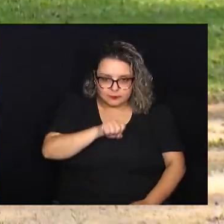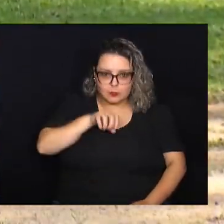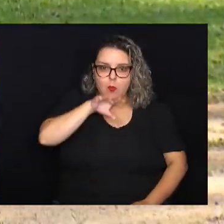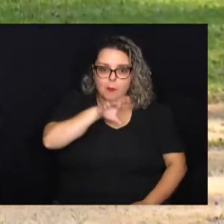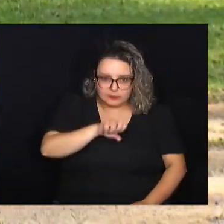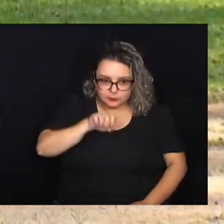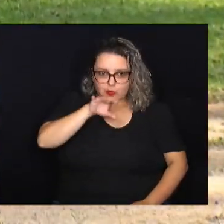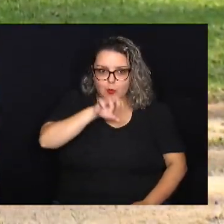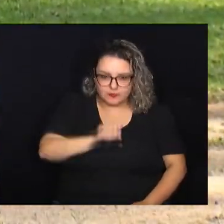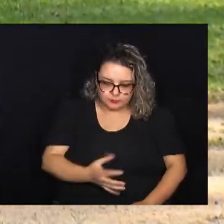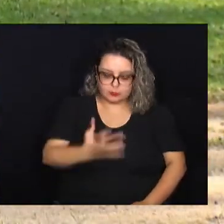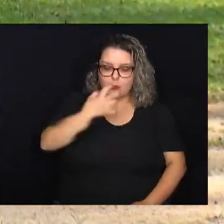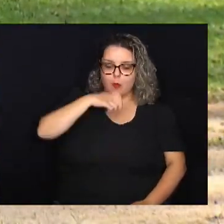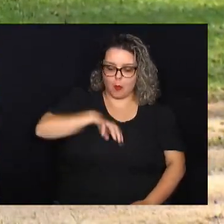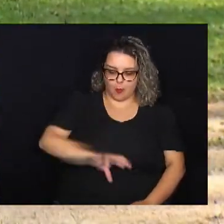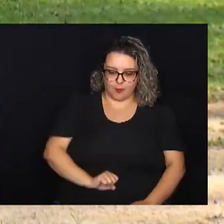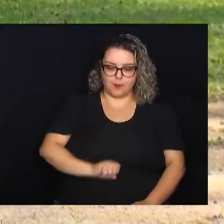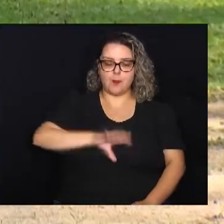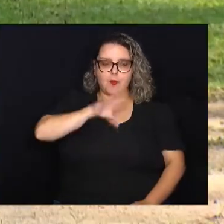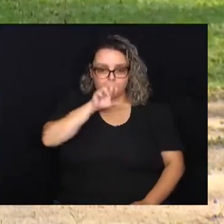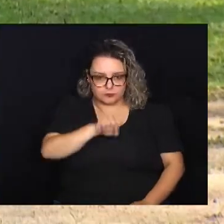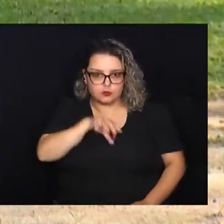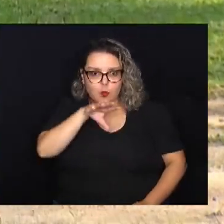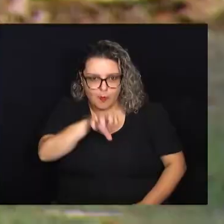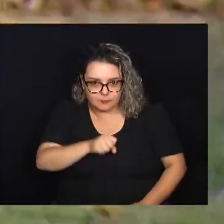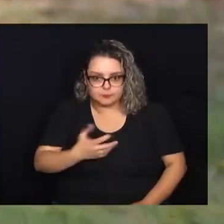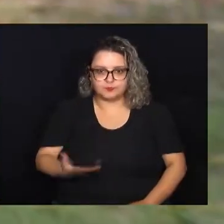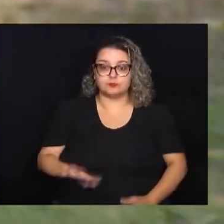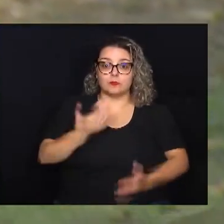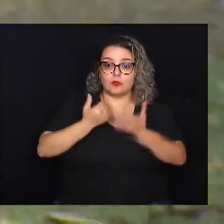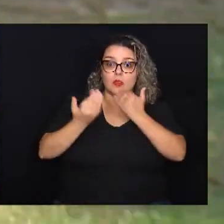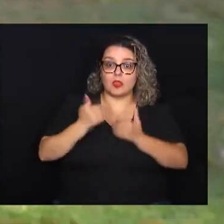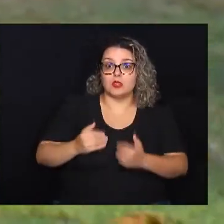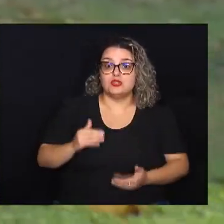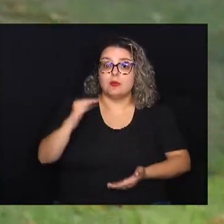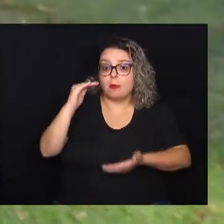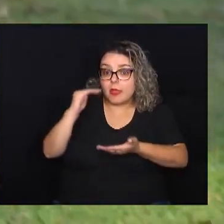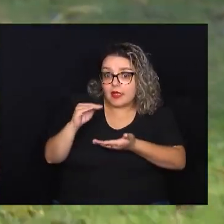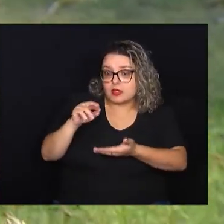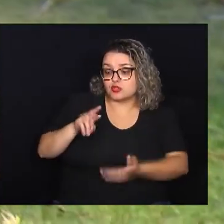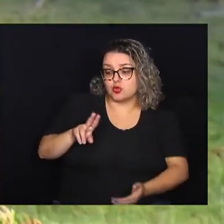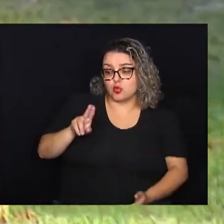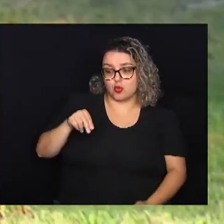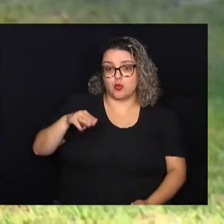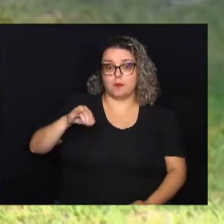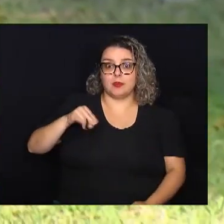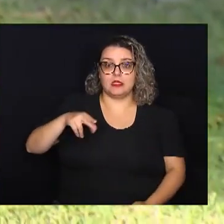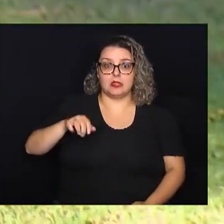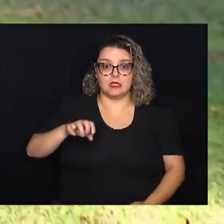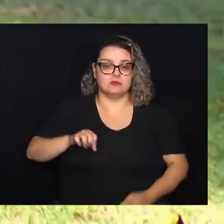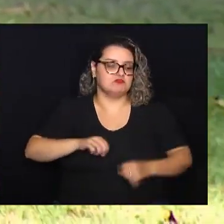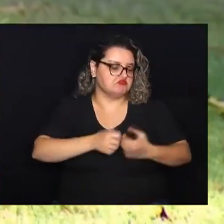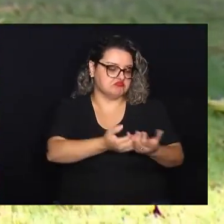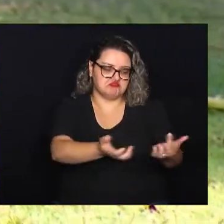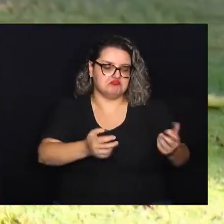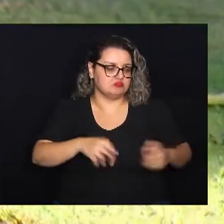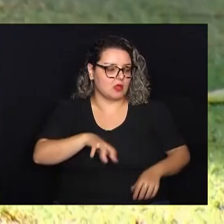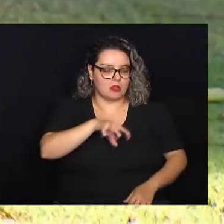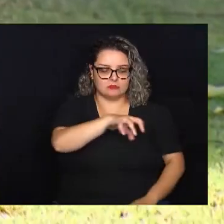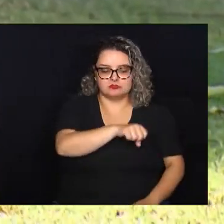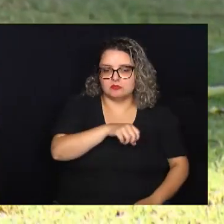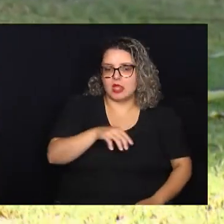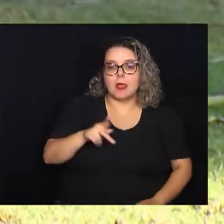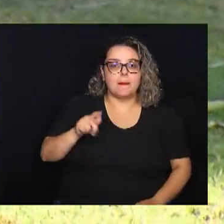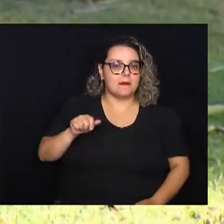comem ração específica de pequenos ruminantes tá e ficam postando elas não têm assim uma variedade